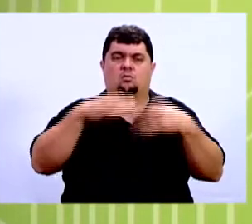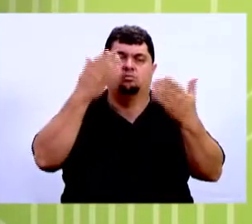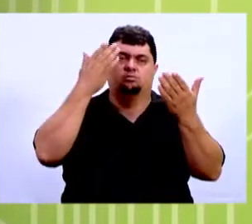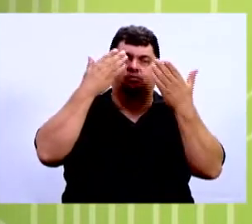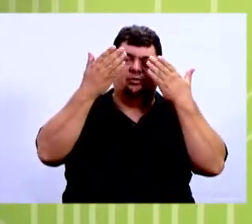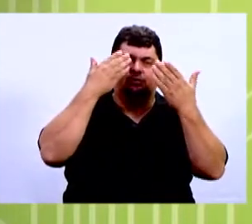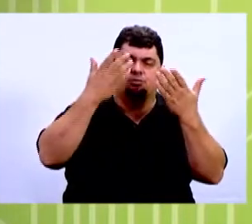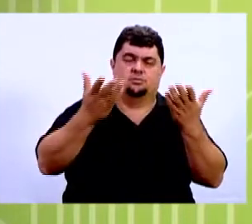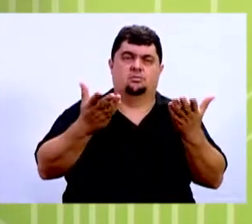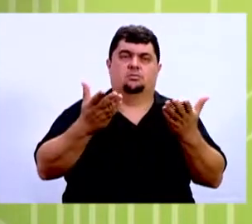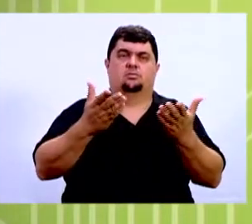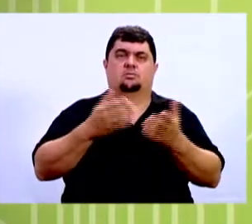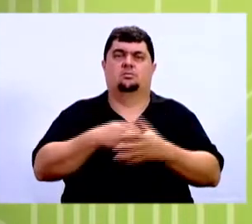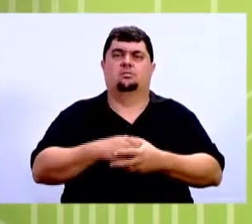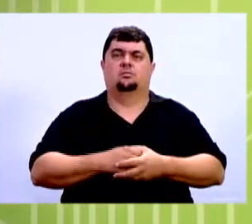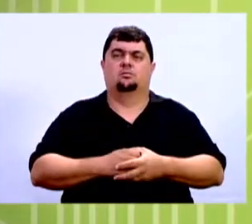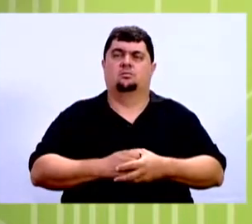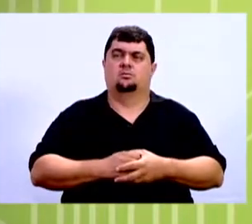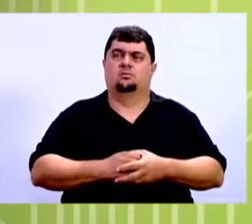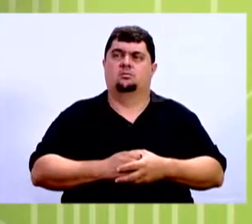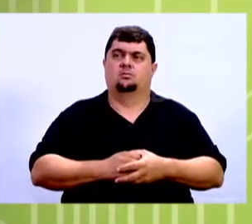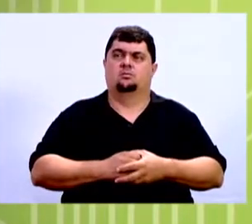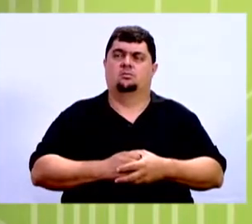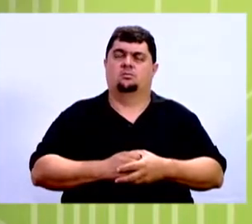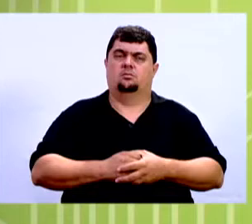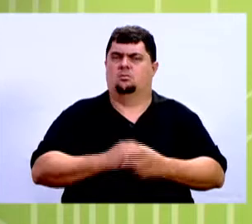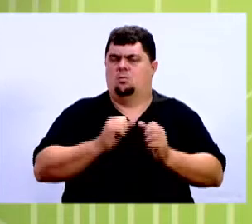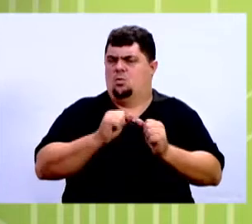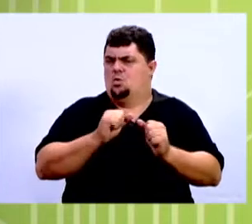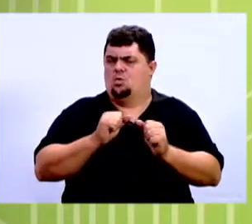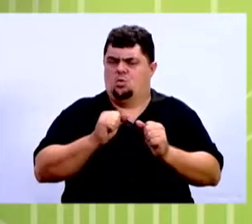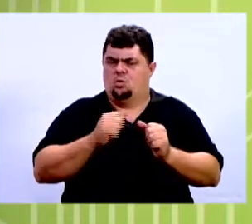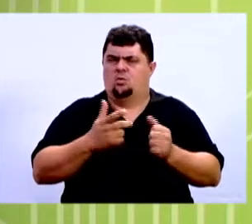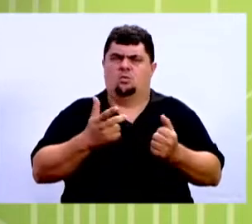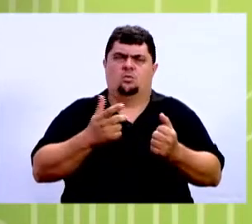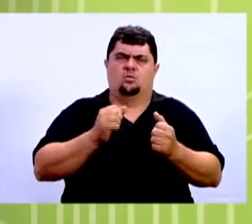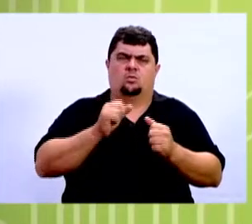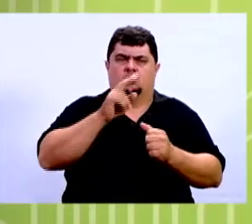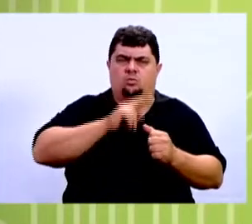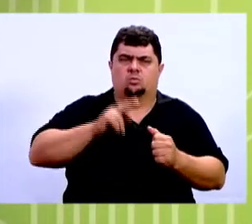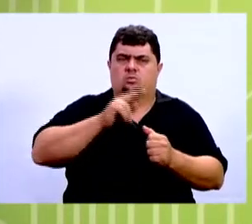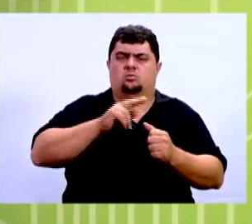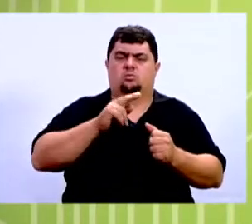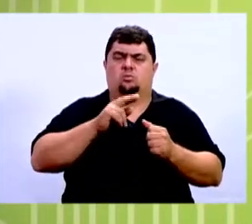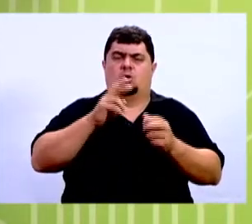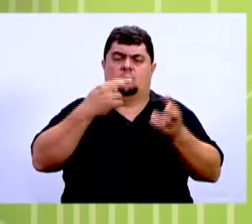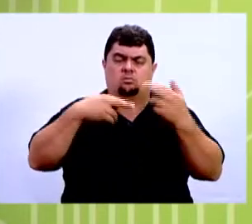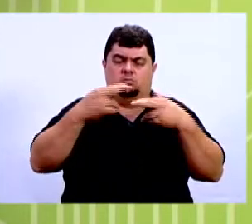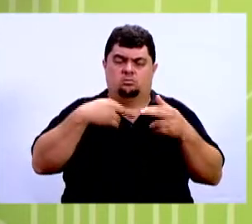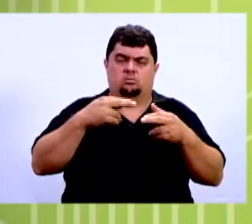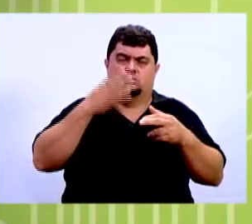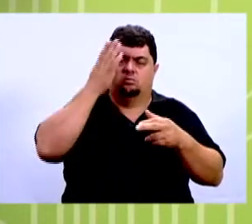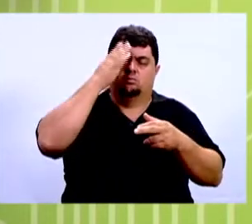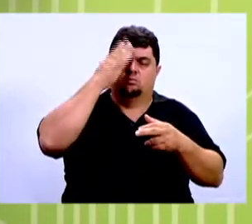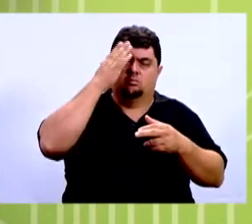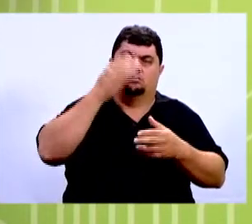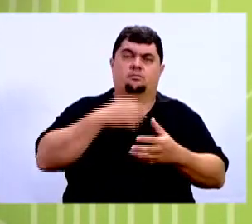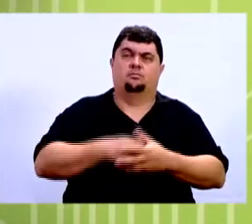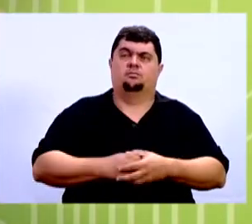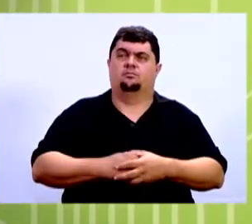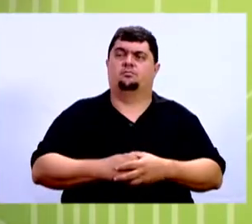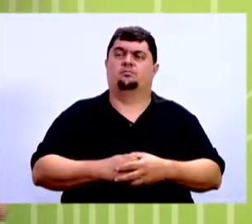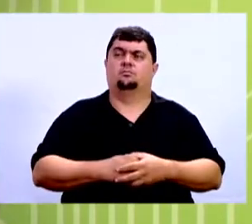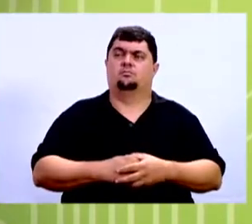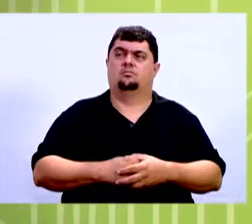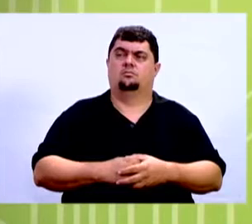psicologia, pode utilizar um pouco dessa técnica para a realização de resultados, para ter obtenção de resultados. Então,